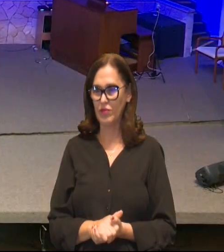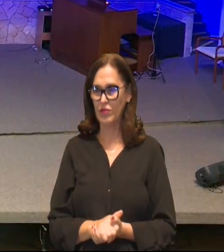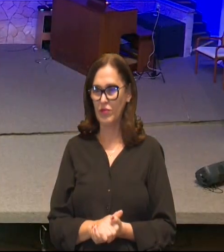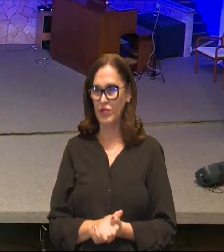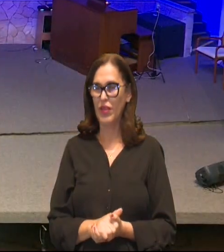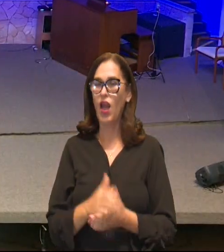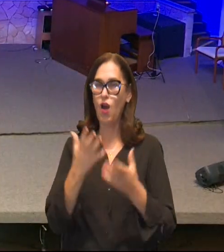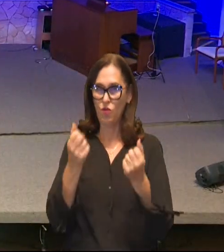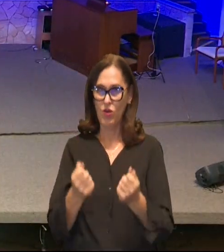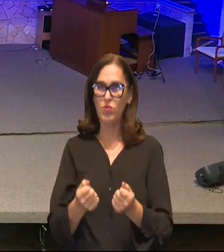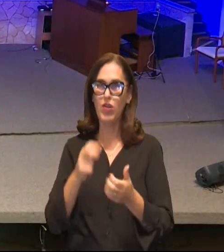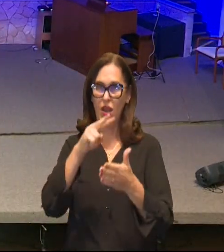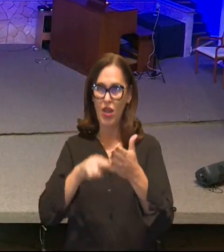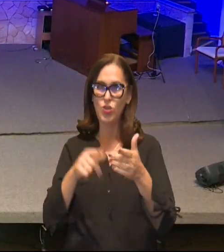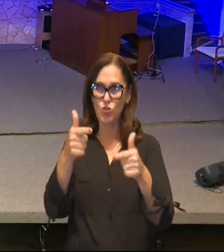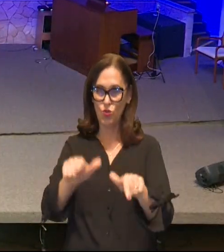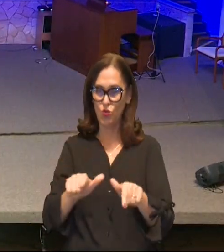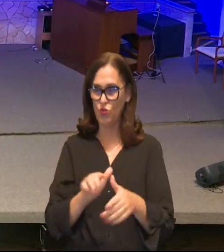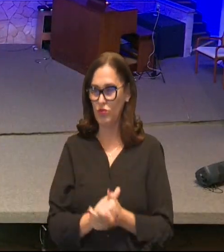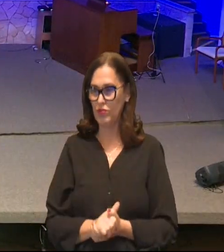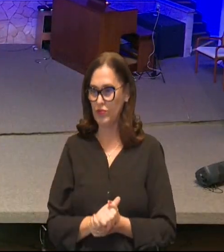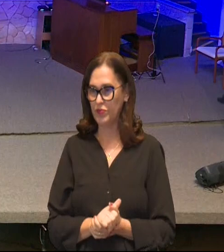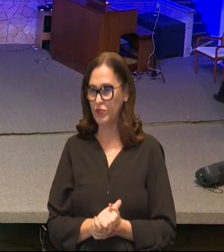Vamos repetir, amados.